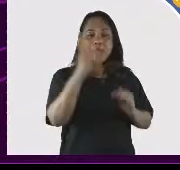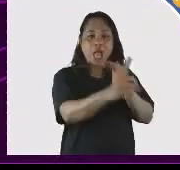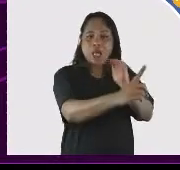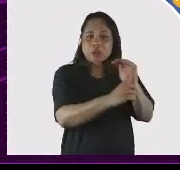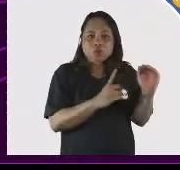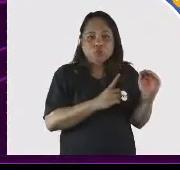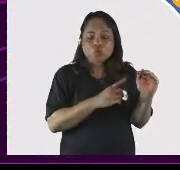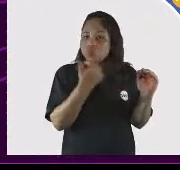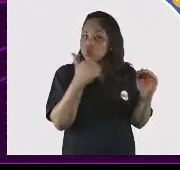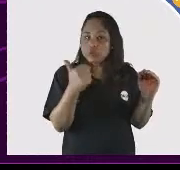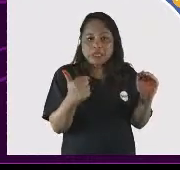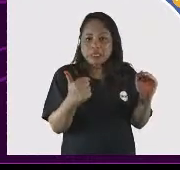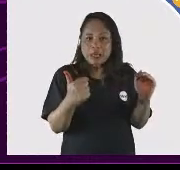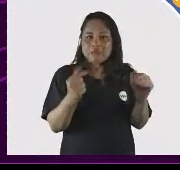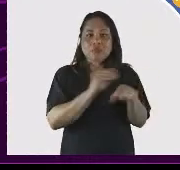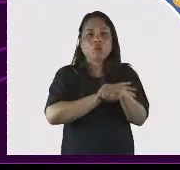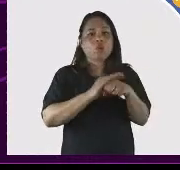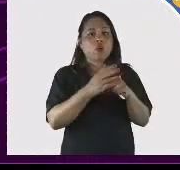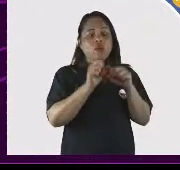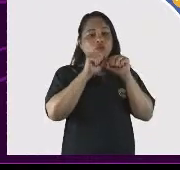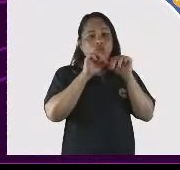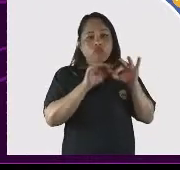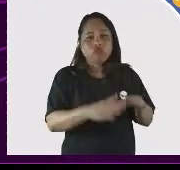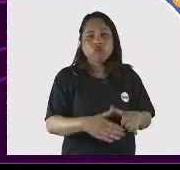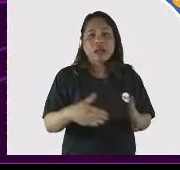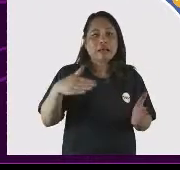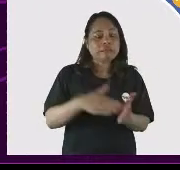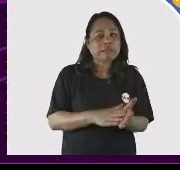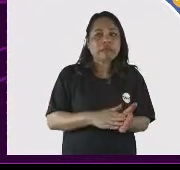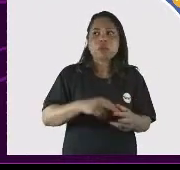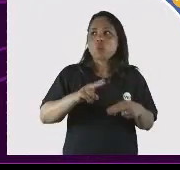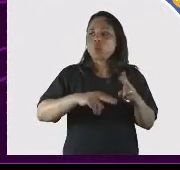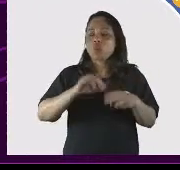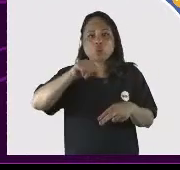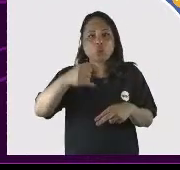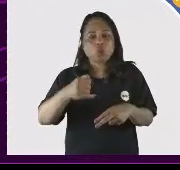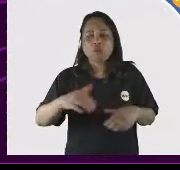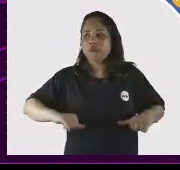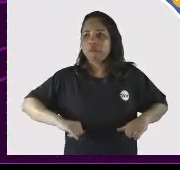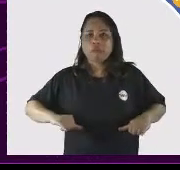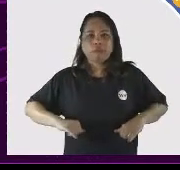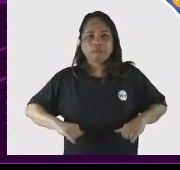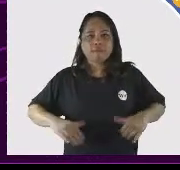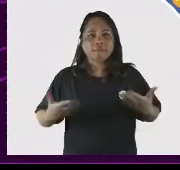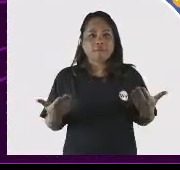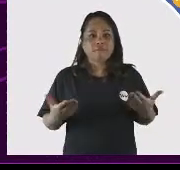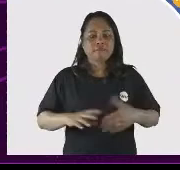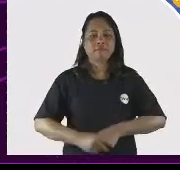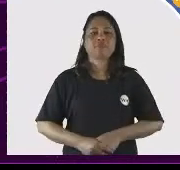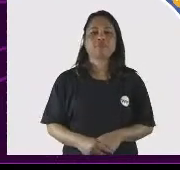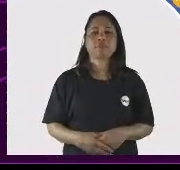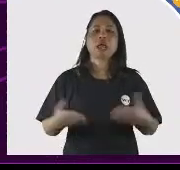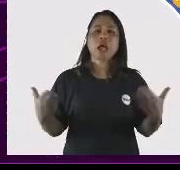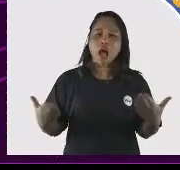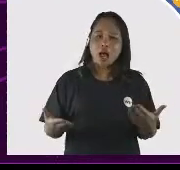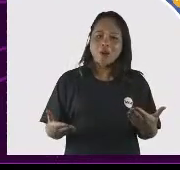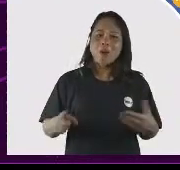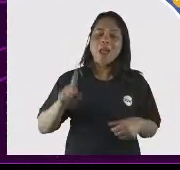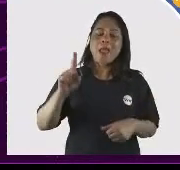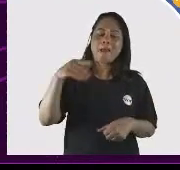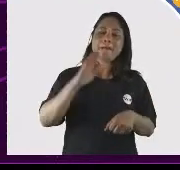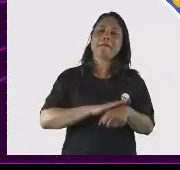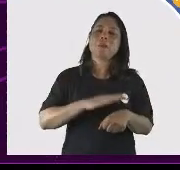pandemia ainda até o meio do ano então de sofreram muito agora eu diria que eles estão no processo de retomada